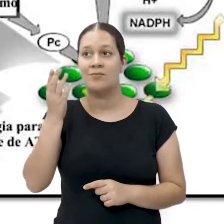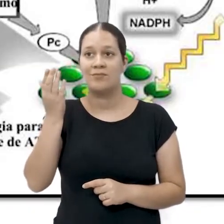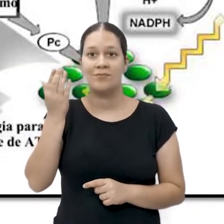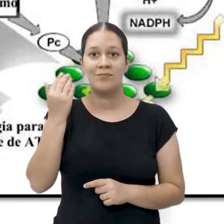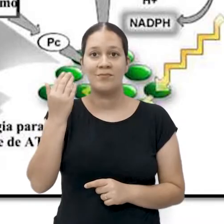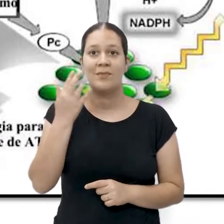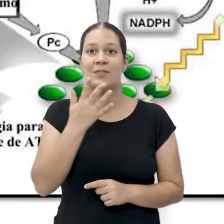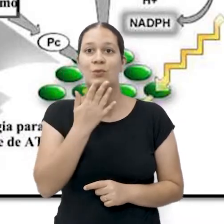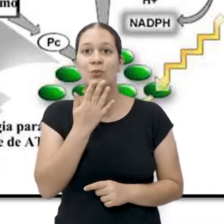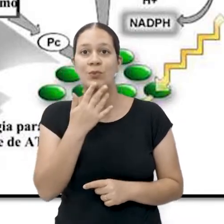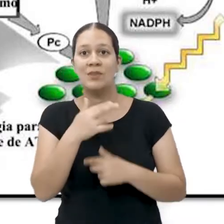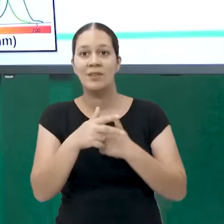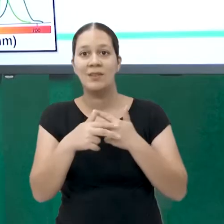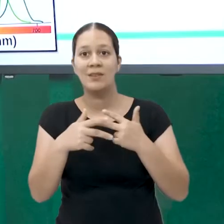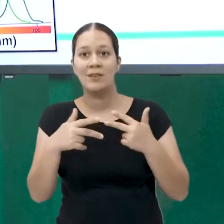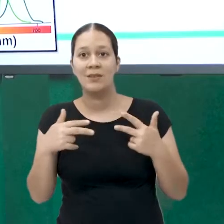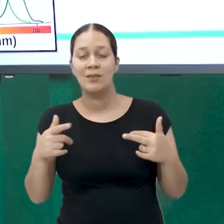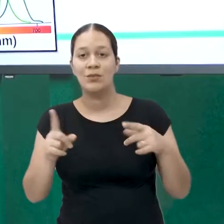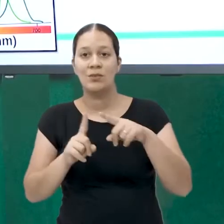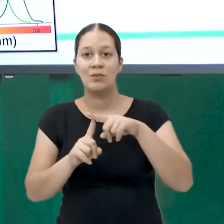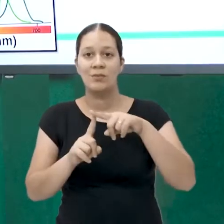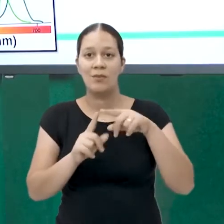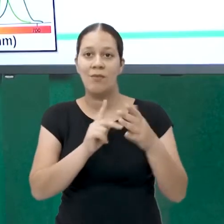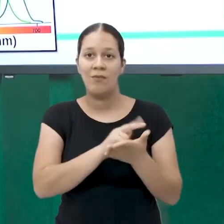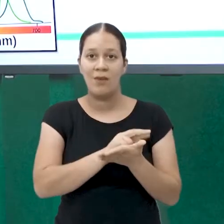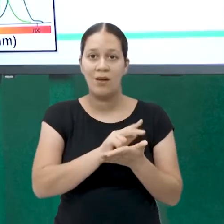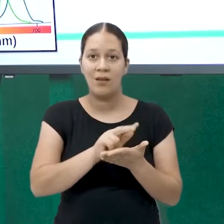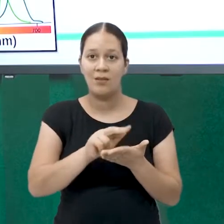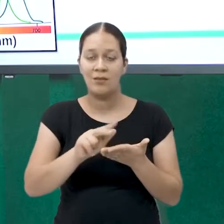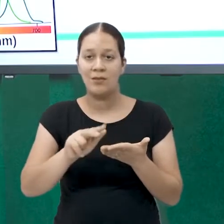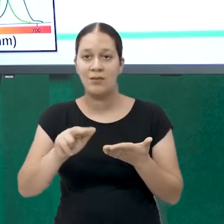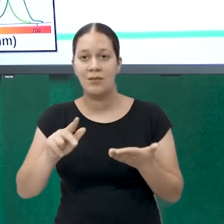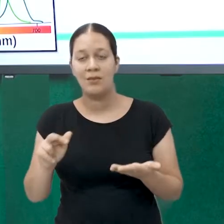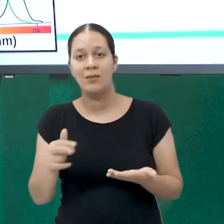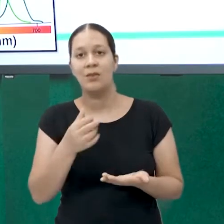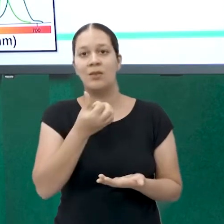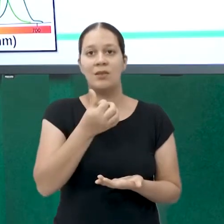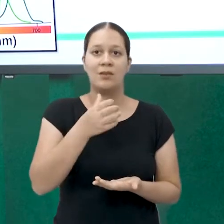tá? E aí você lembra, se eu voltar aqui um pouquinho, ó,